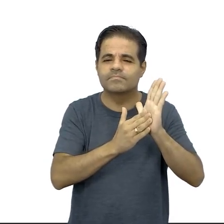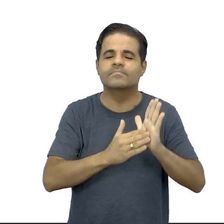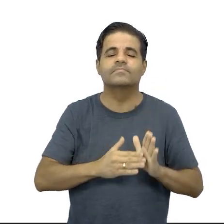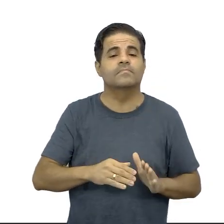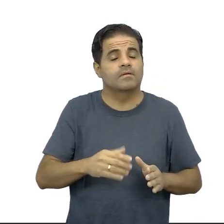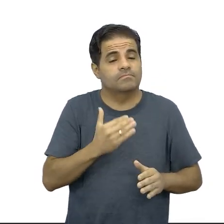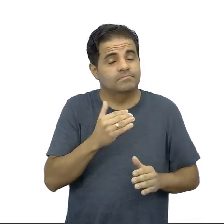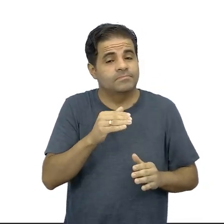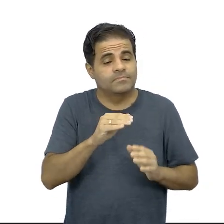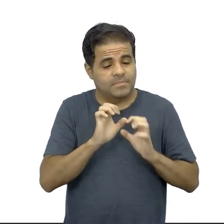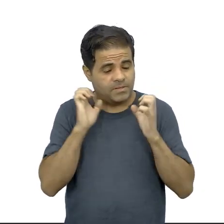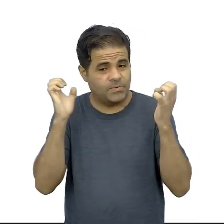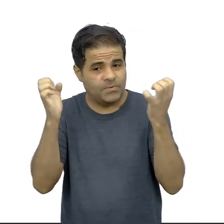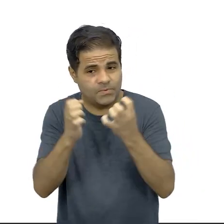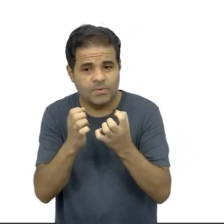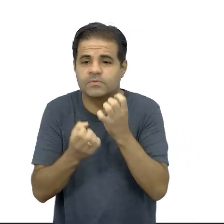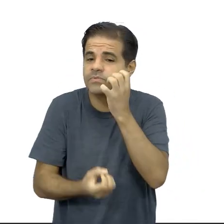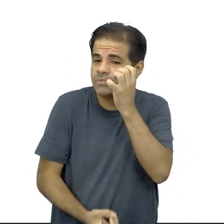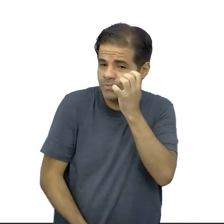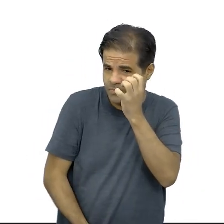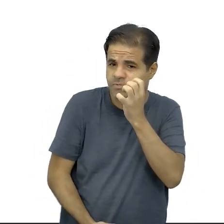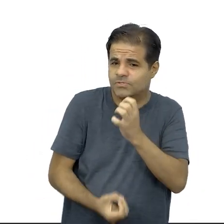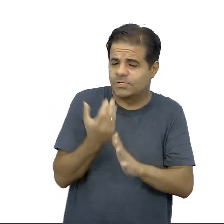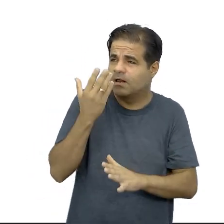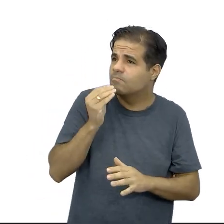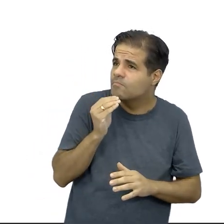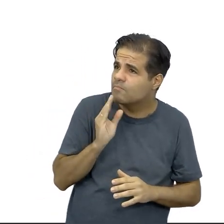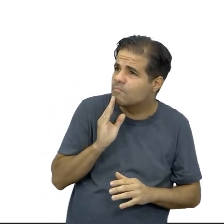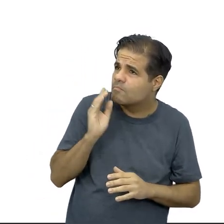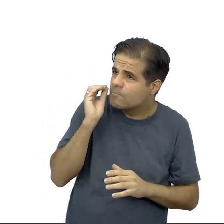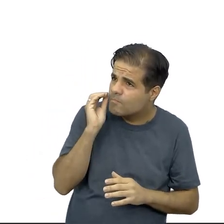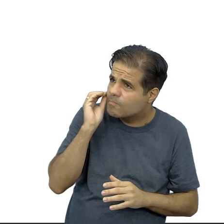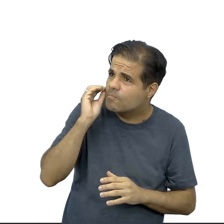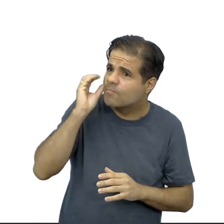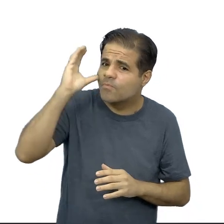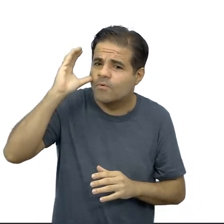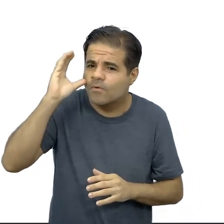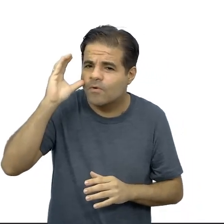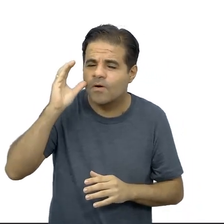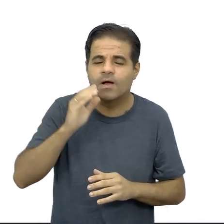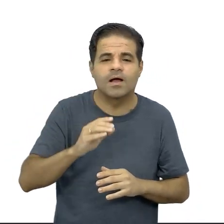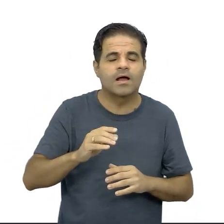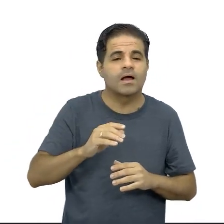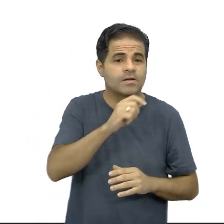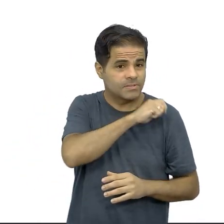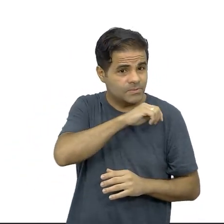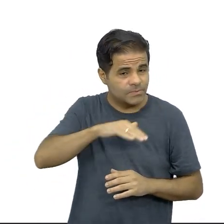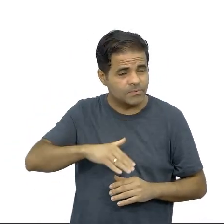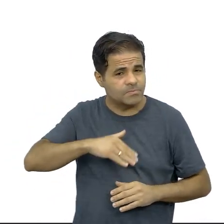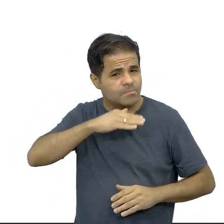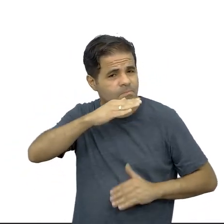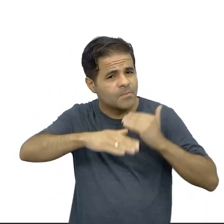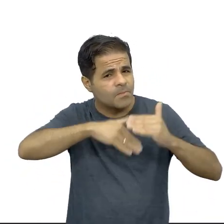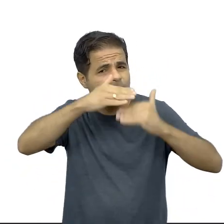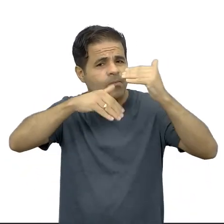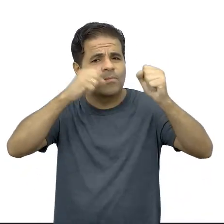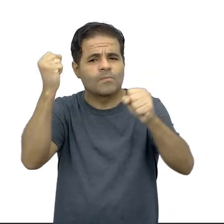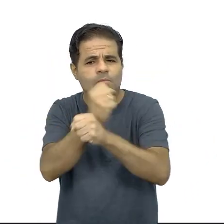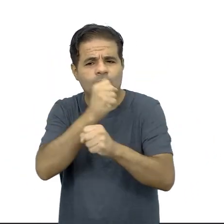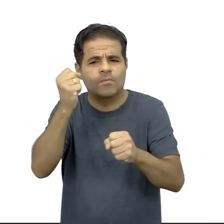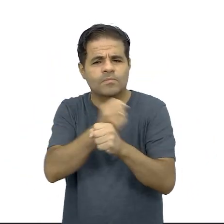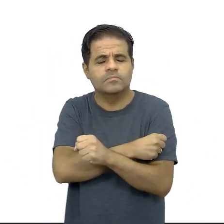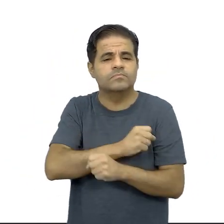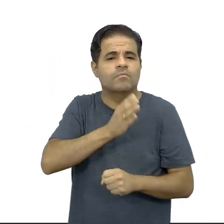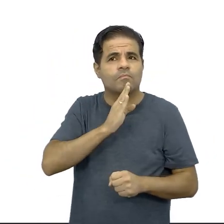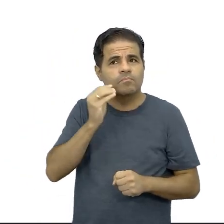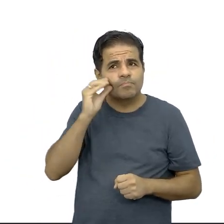em um ecossistema, e gerar os conhecimentos de base para que os alunos avancem no sentido de construir conhecimentos